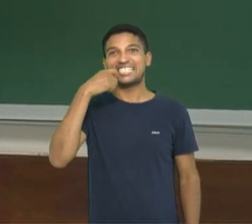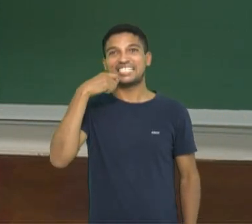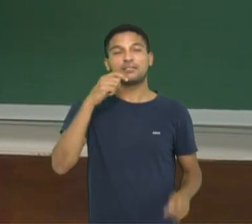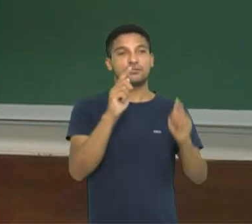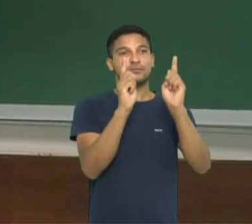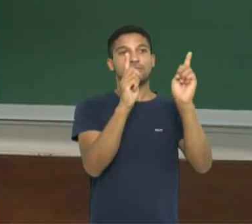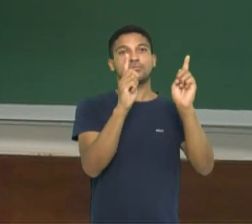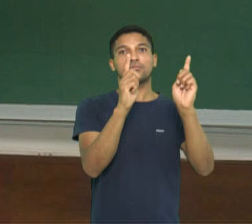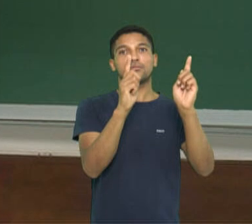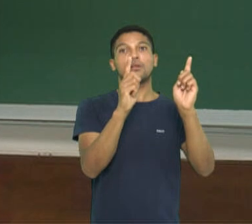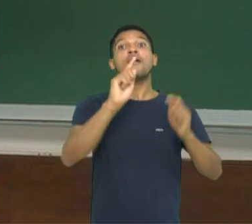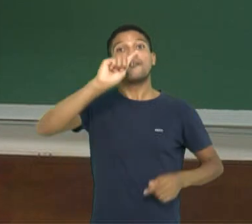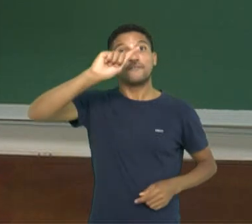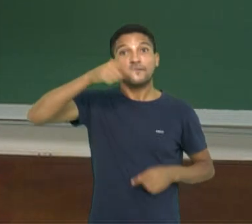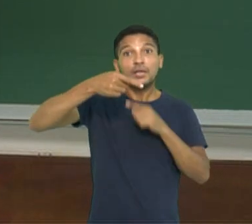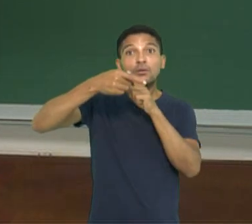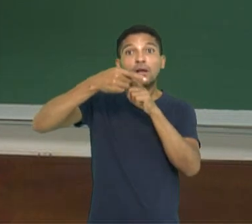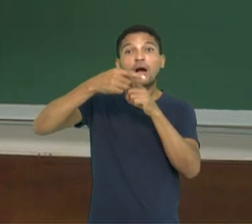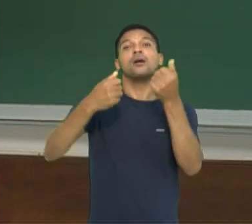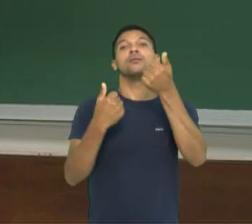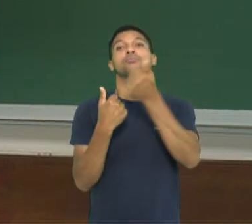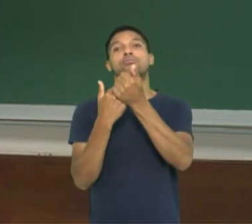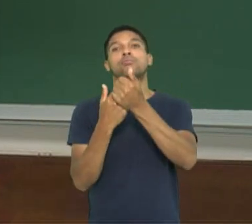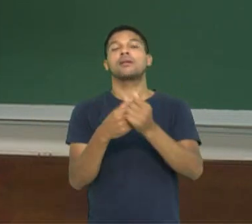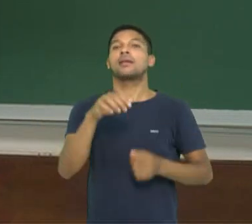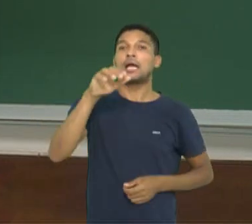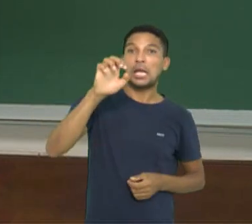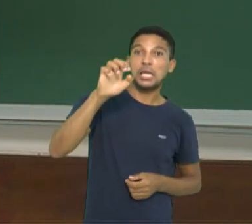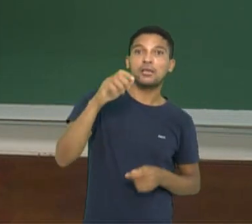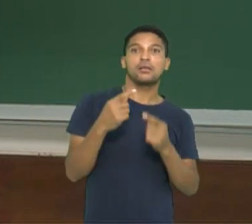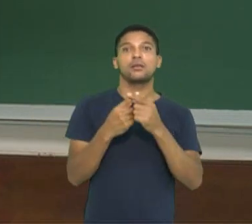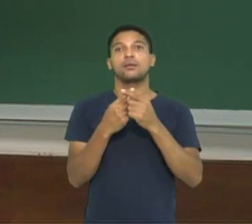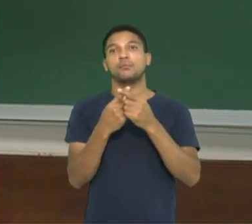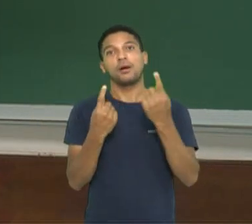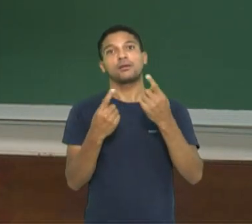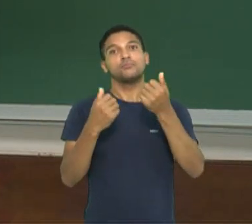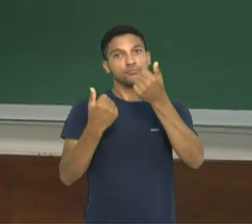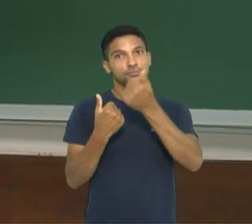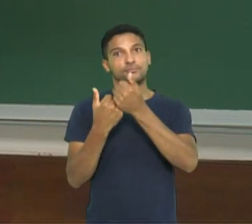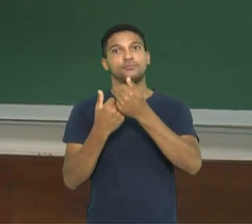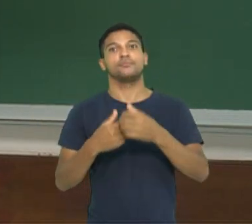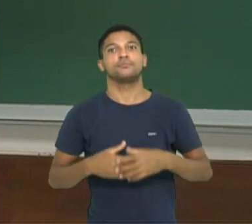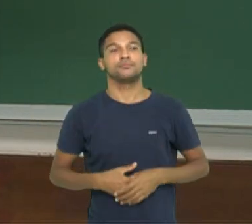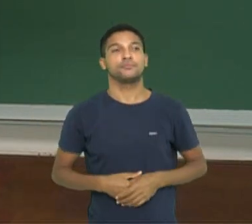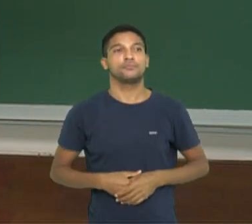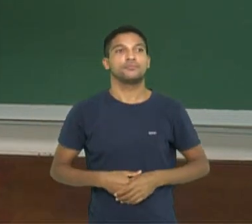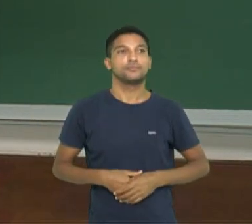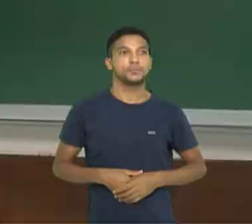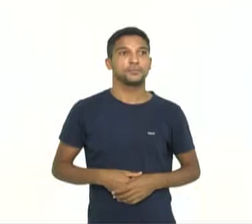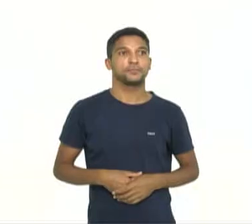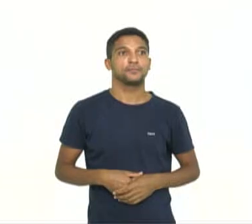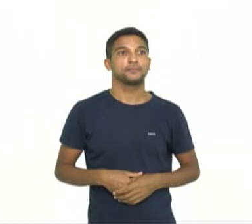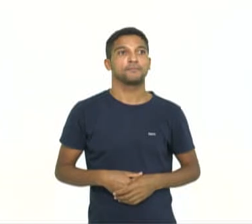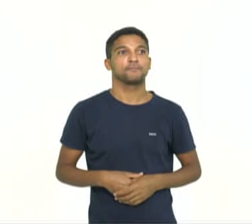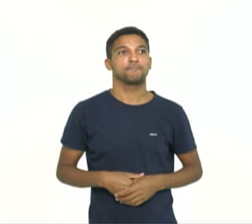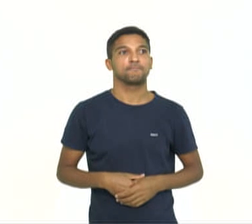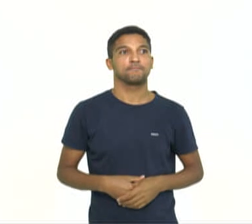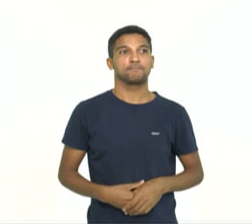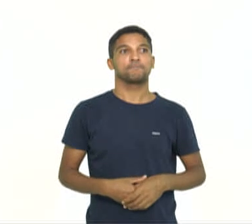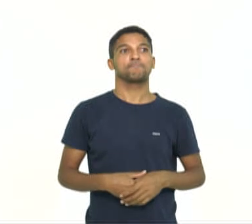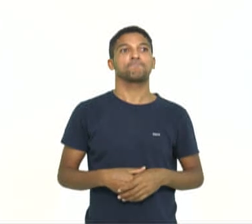conectivo, transformando a oração coordenada assindética em oração coordenada sindética. Tá? No